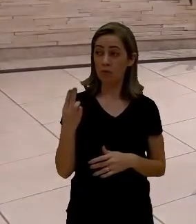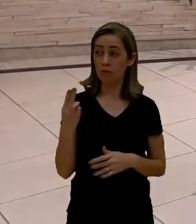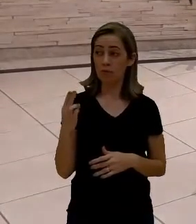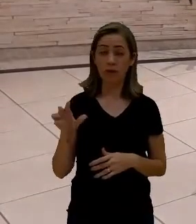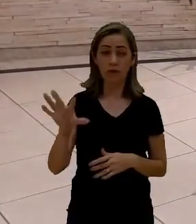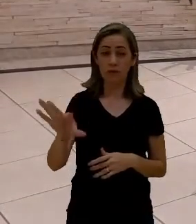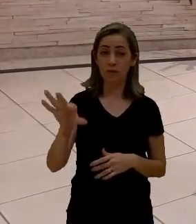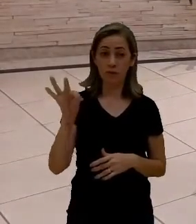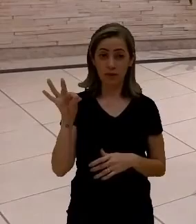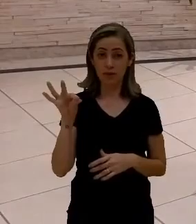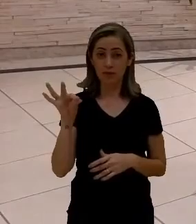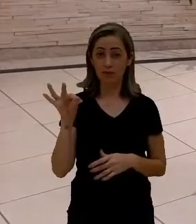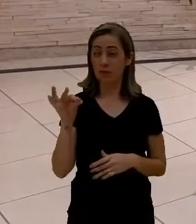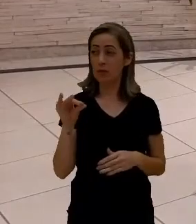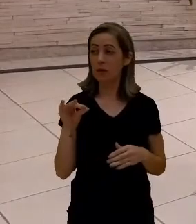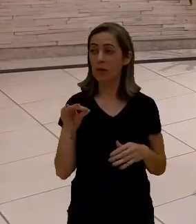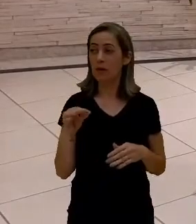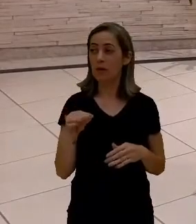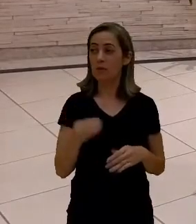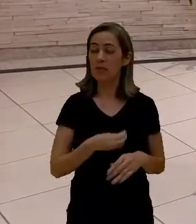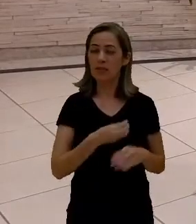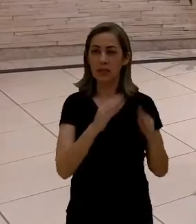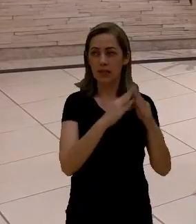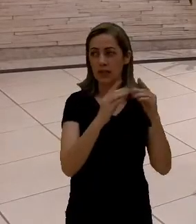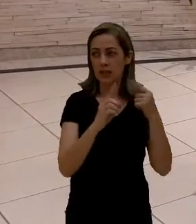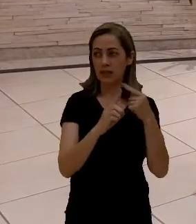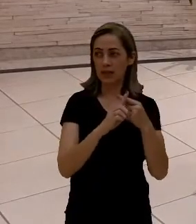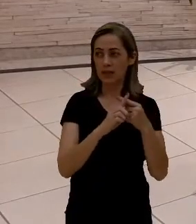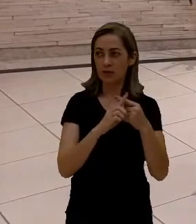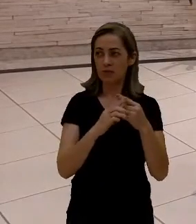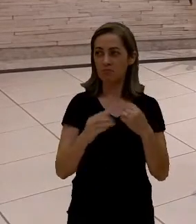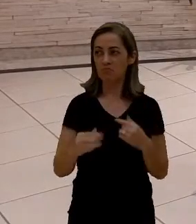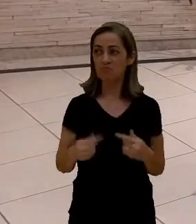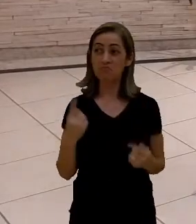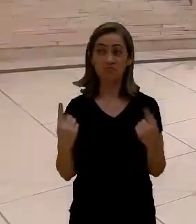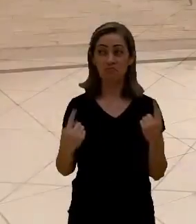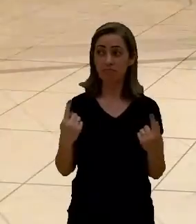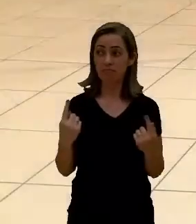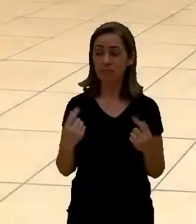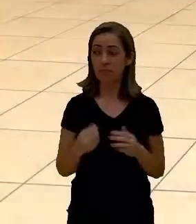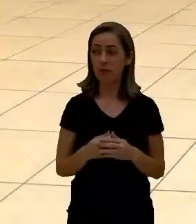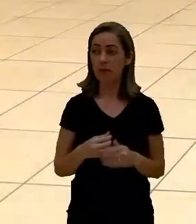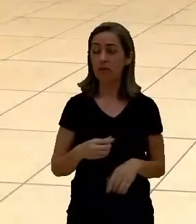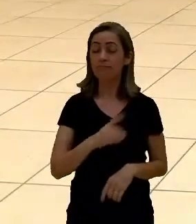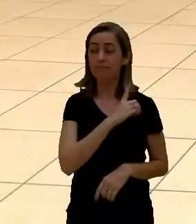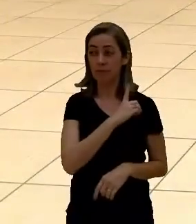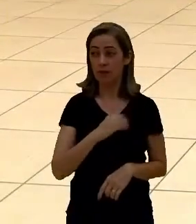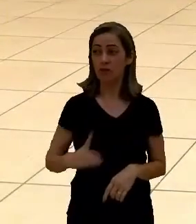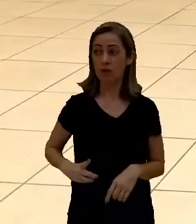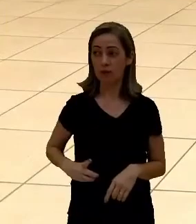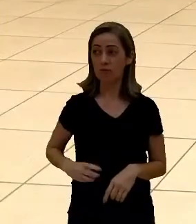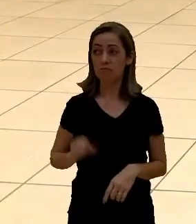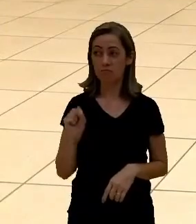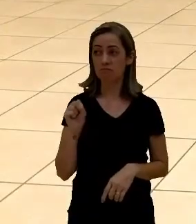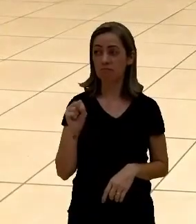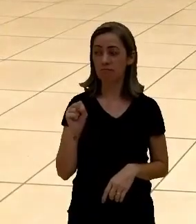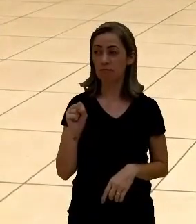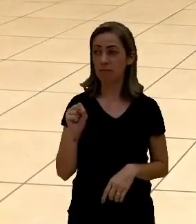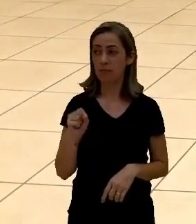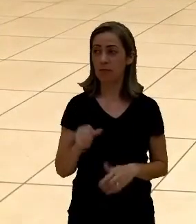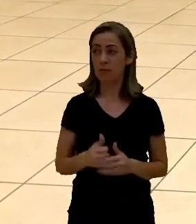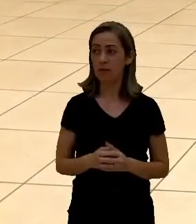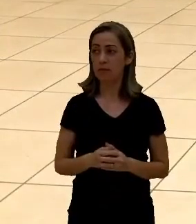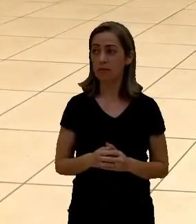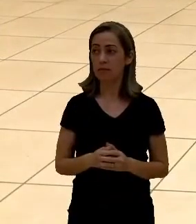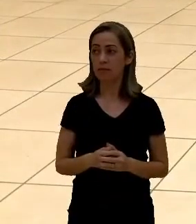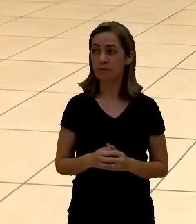igreja você é selecionado para estar na Arquidiocese tem alguma diferenciação assim para ser diácono você diz é nessa questão de estar na